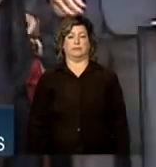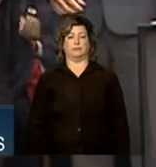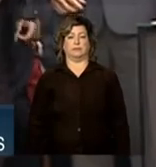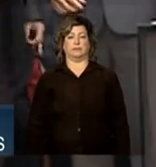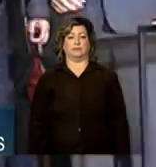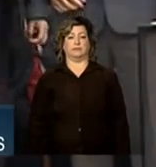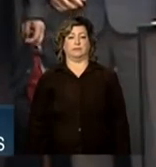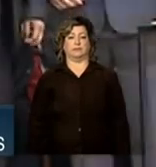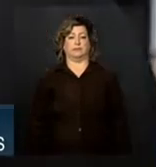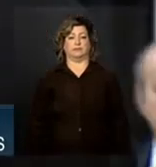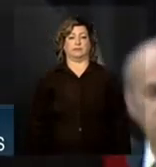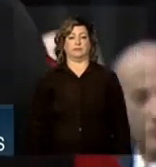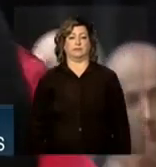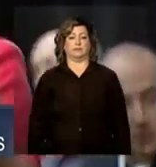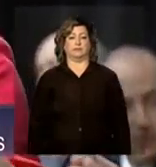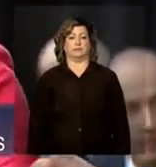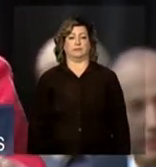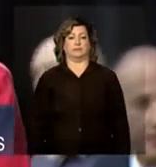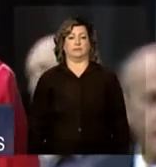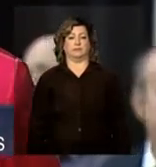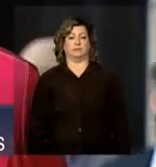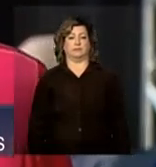Vira o celular, vira.